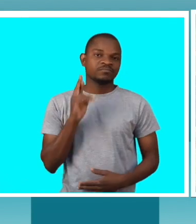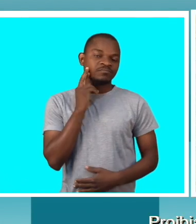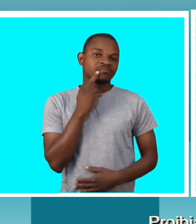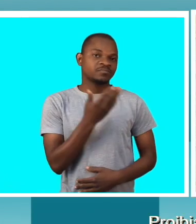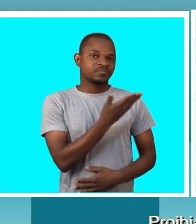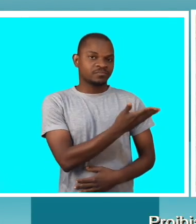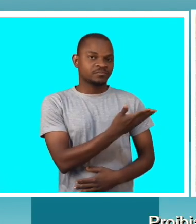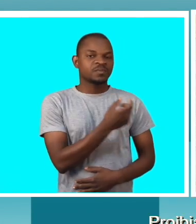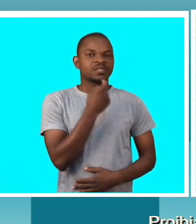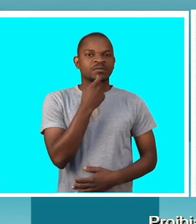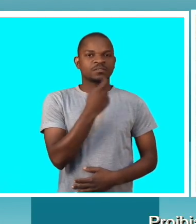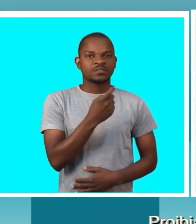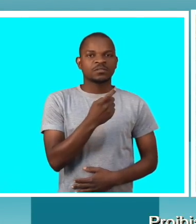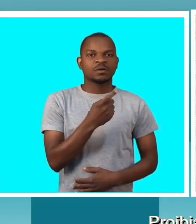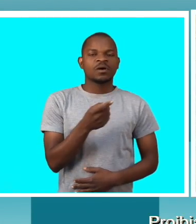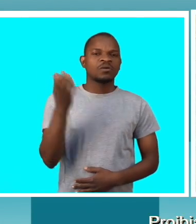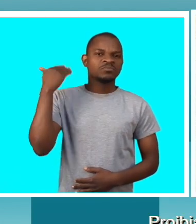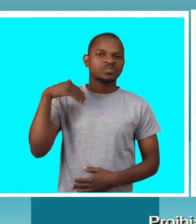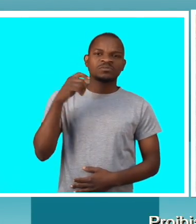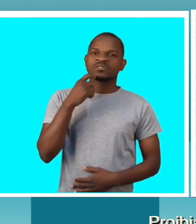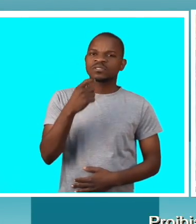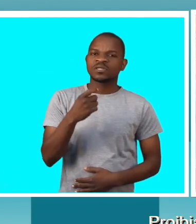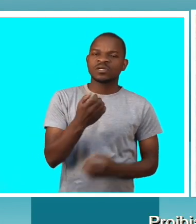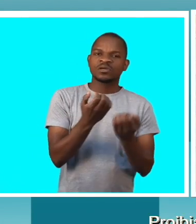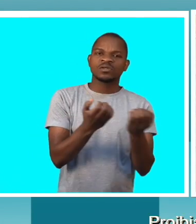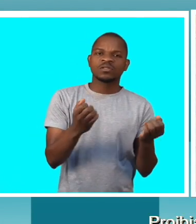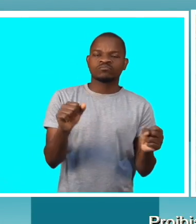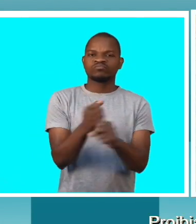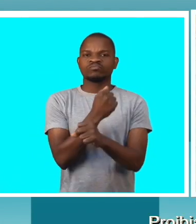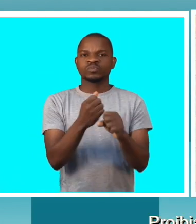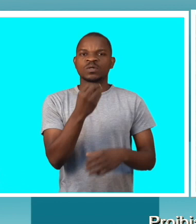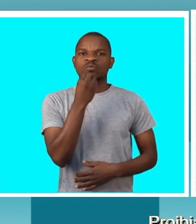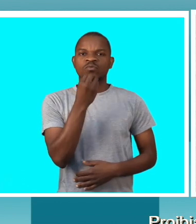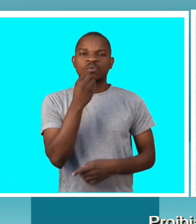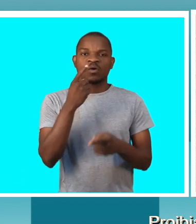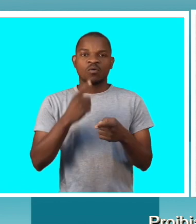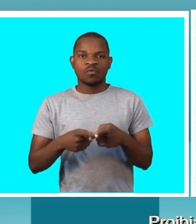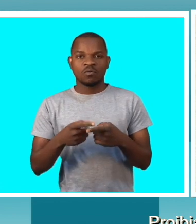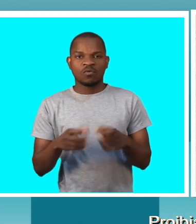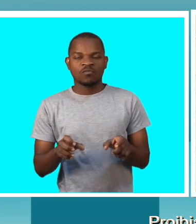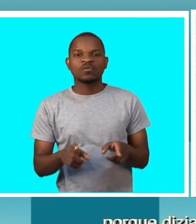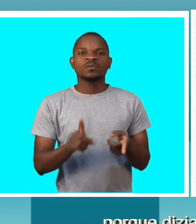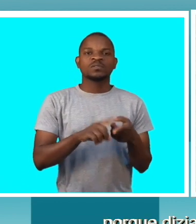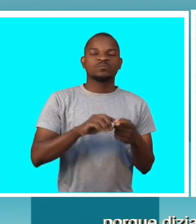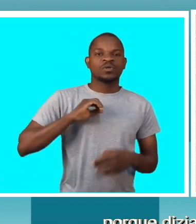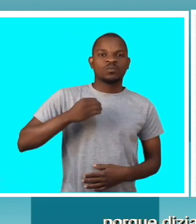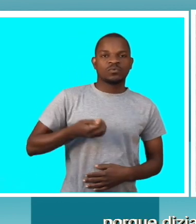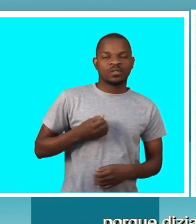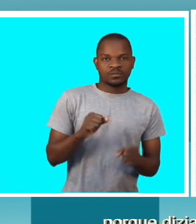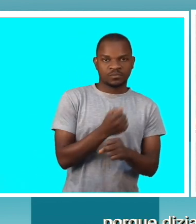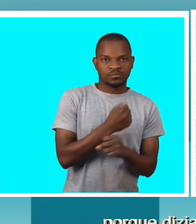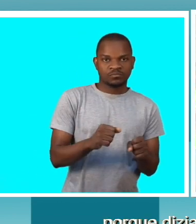Que proibiam as crianças de comerem ovo, principalmente as mulheres, porque diziam que